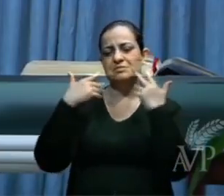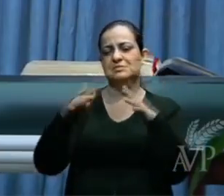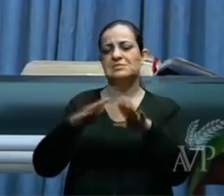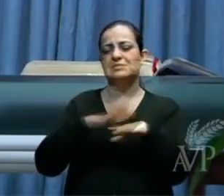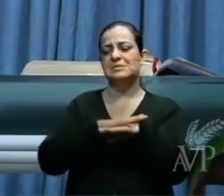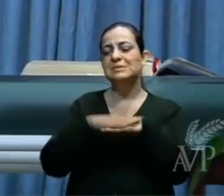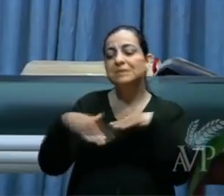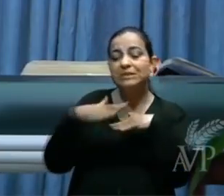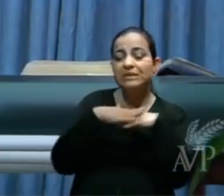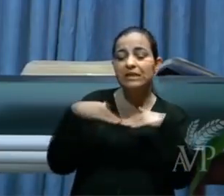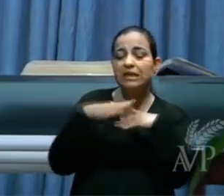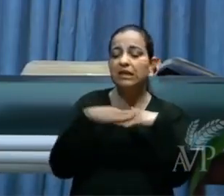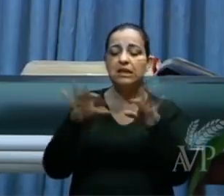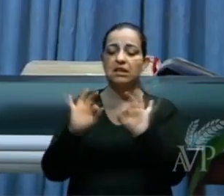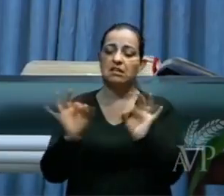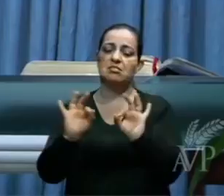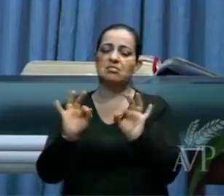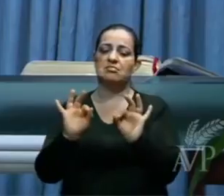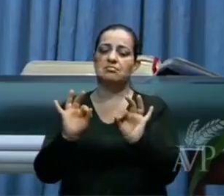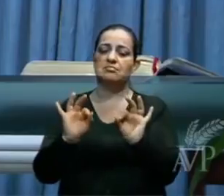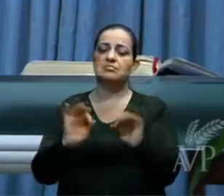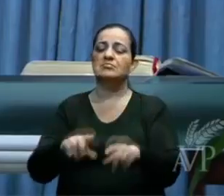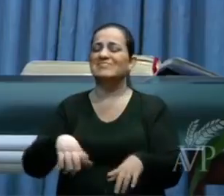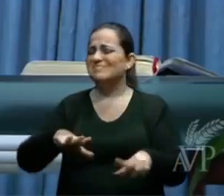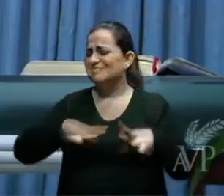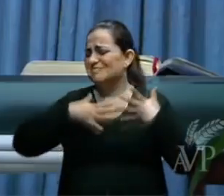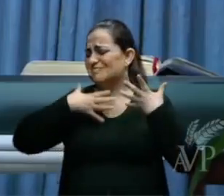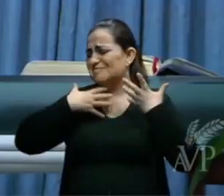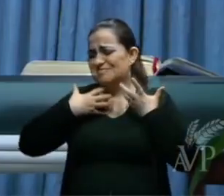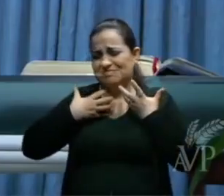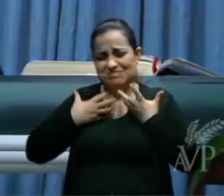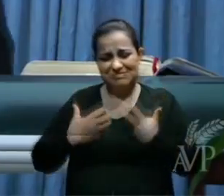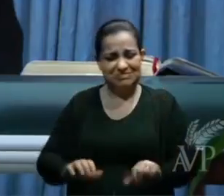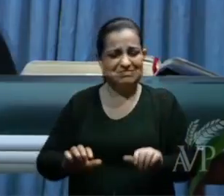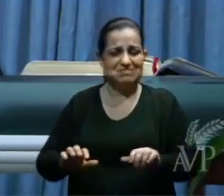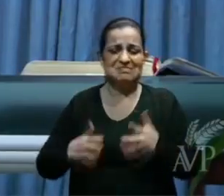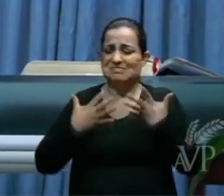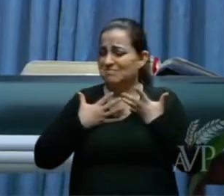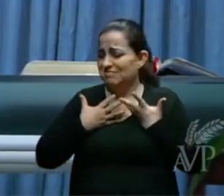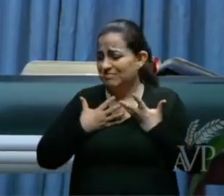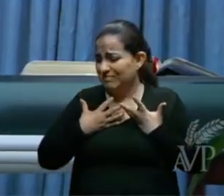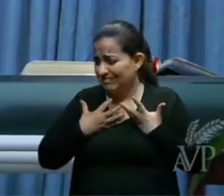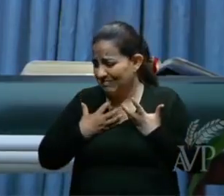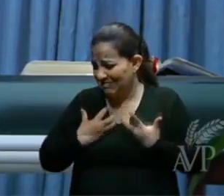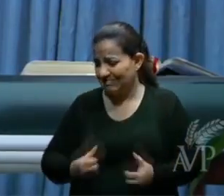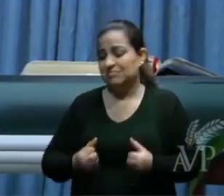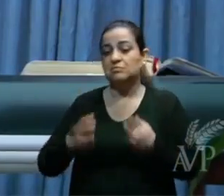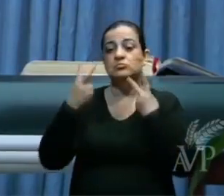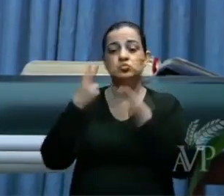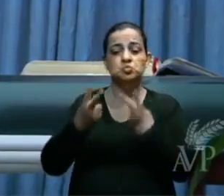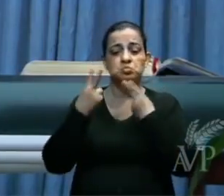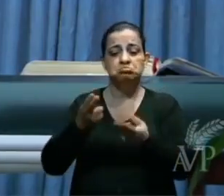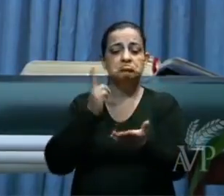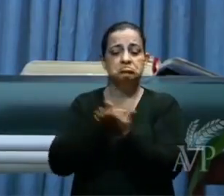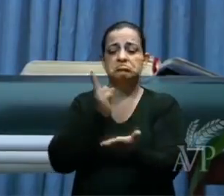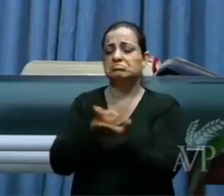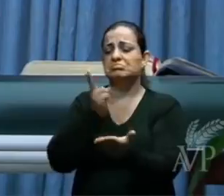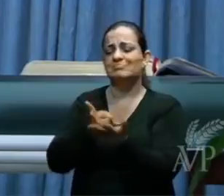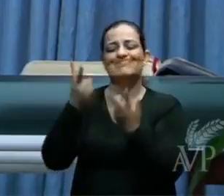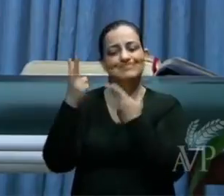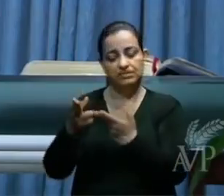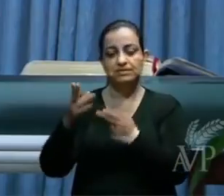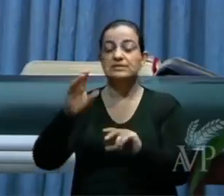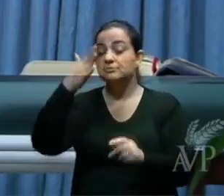adocicado eles tão cheio da mesmíssima as coisas que ouvi eu creio que é